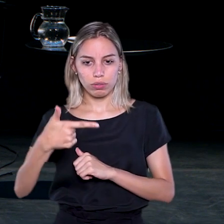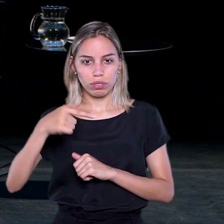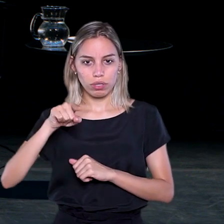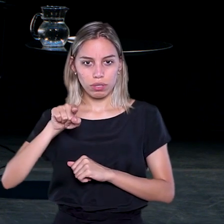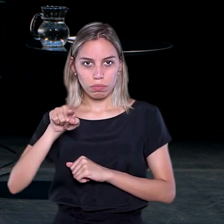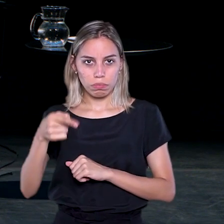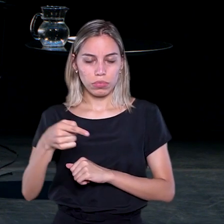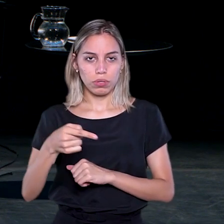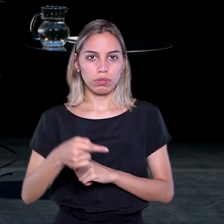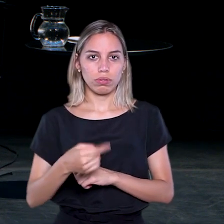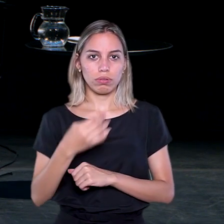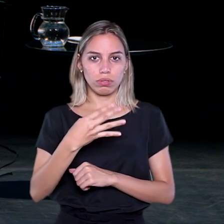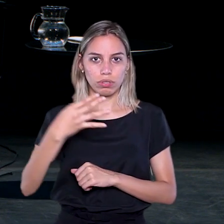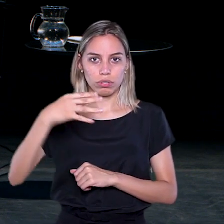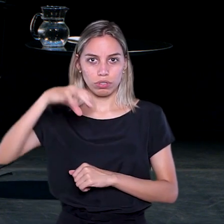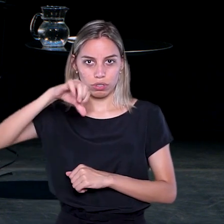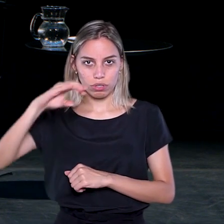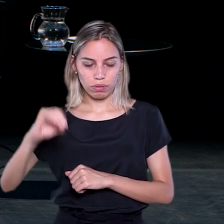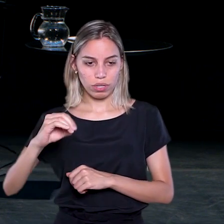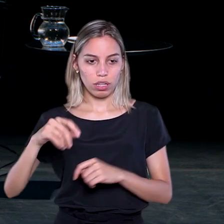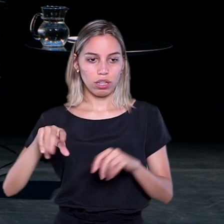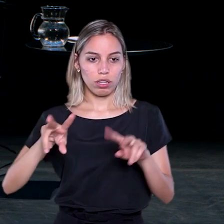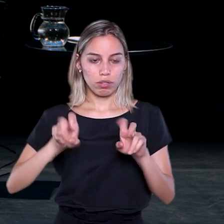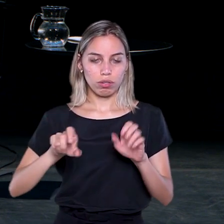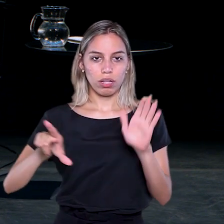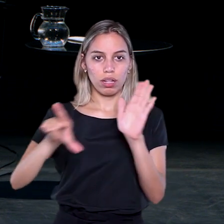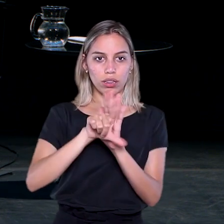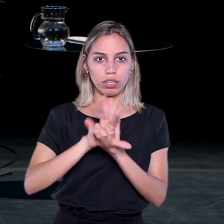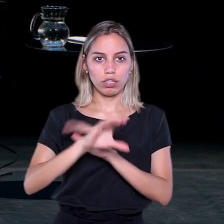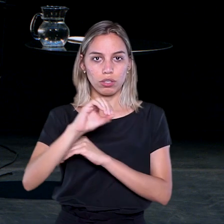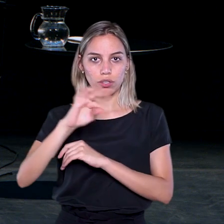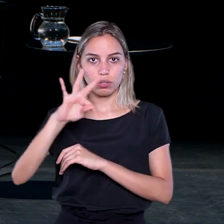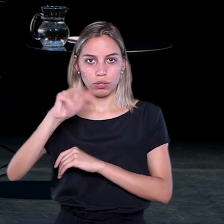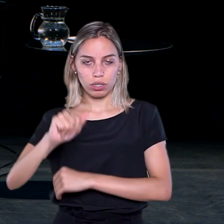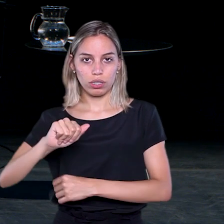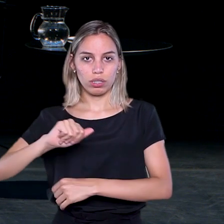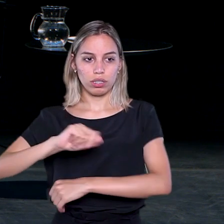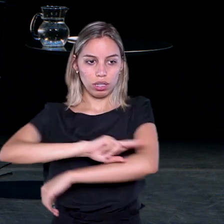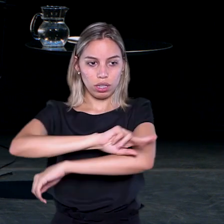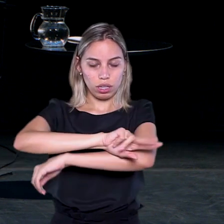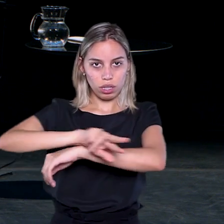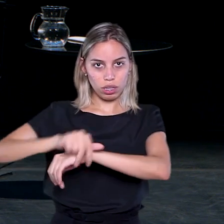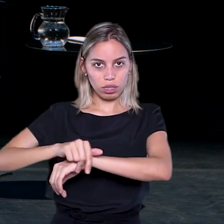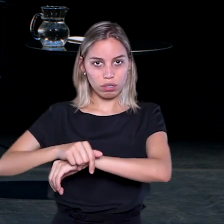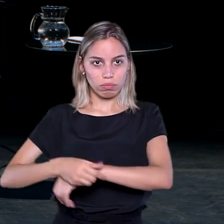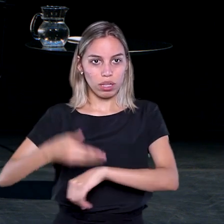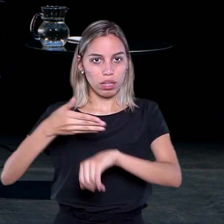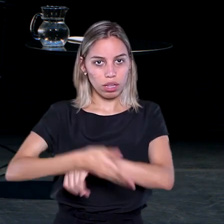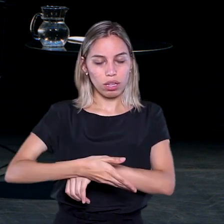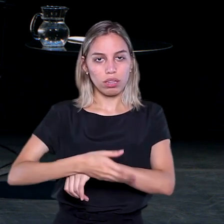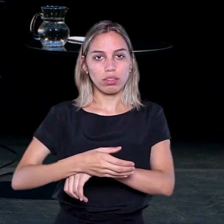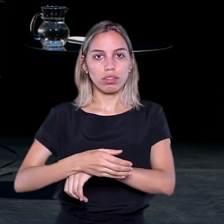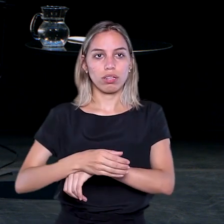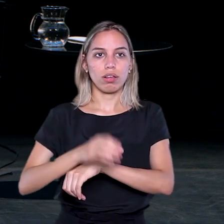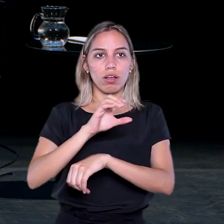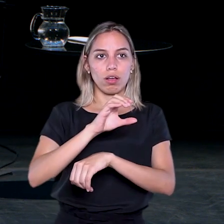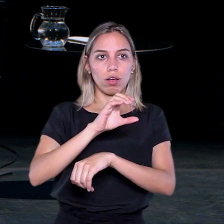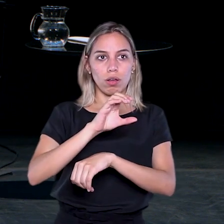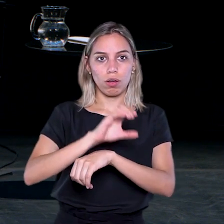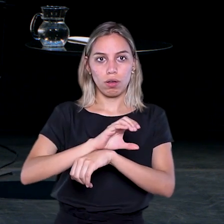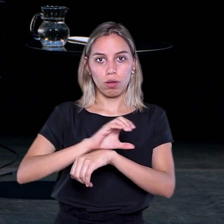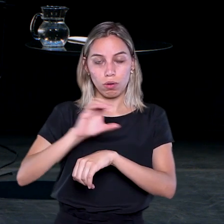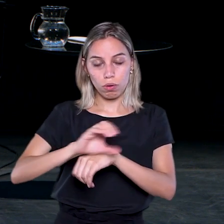de 2014, que é a lei de cotas raciais, aqui eu digo raciais, vou explicar já por quê, para acesso ao concurso público. Eu